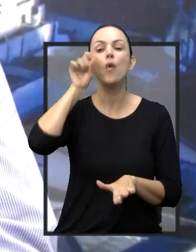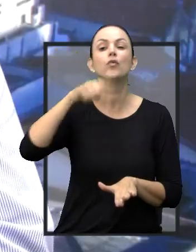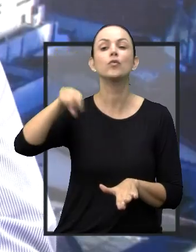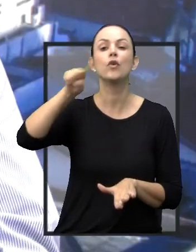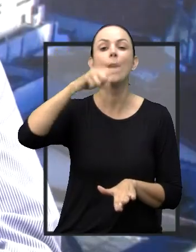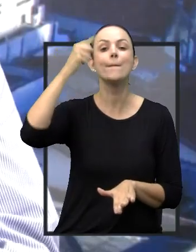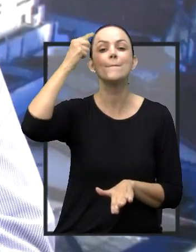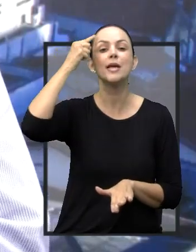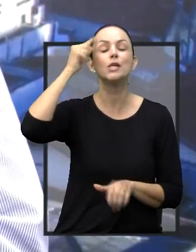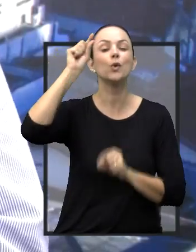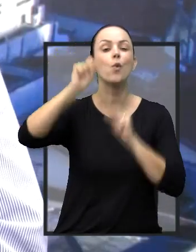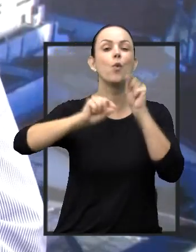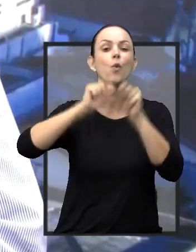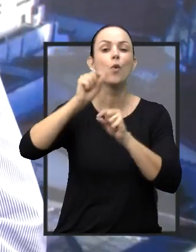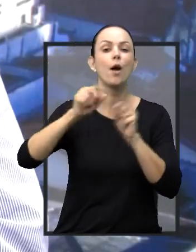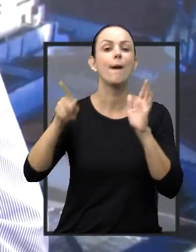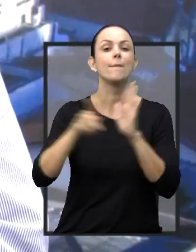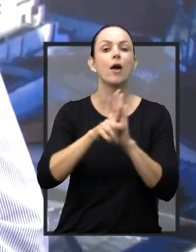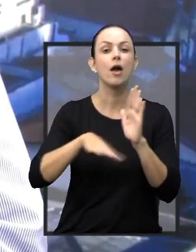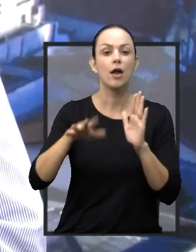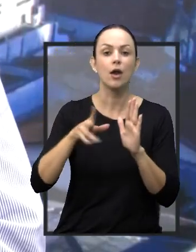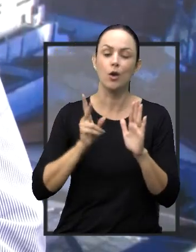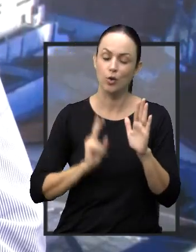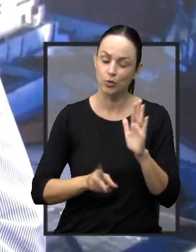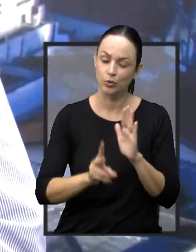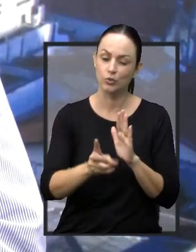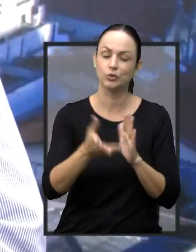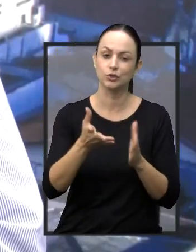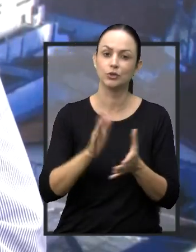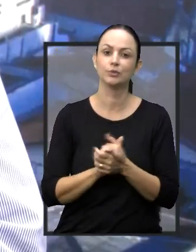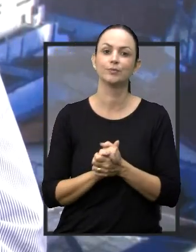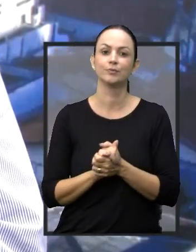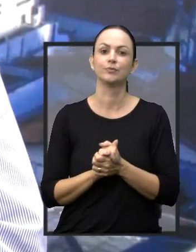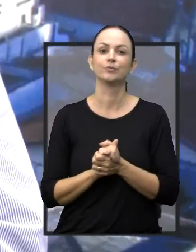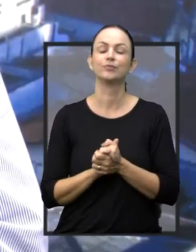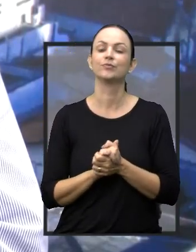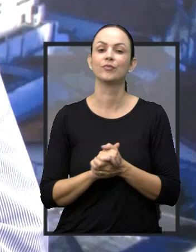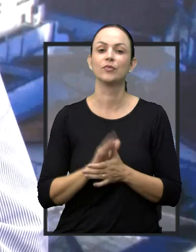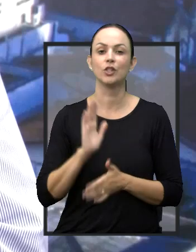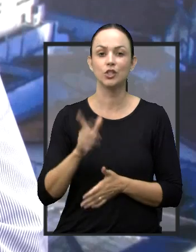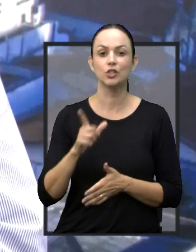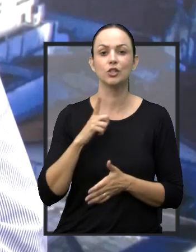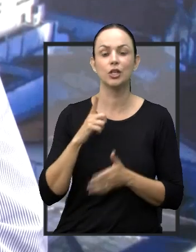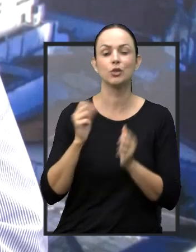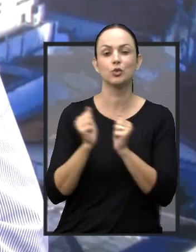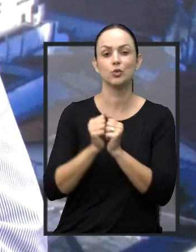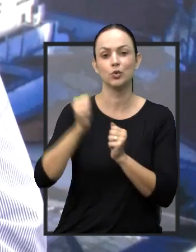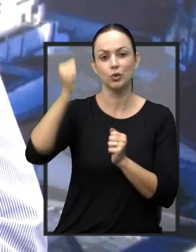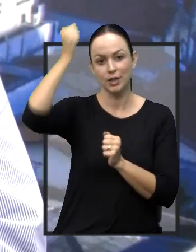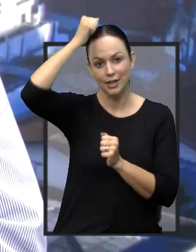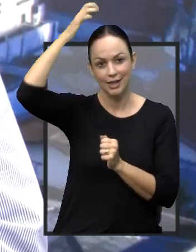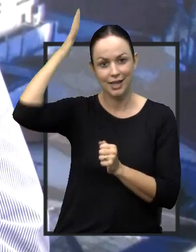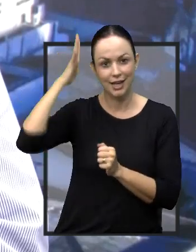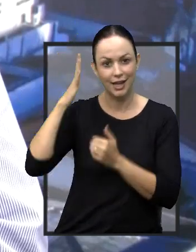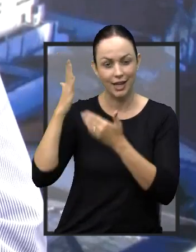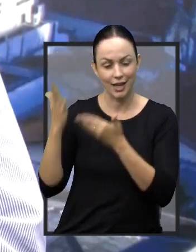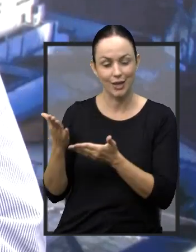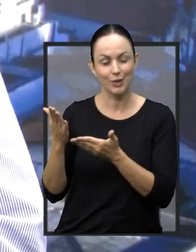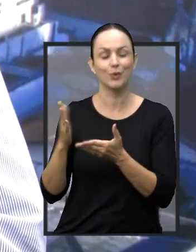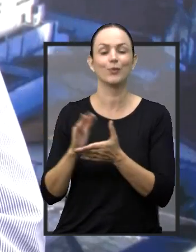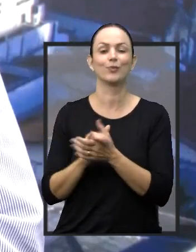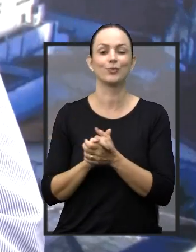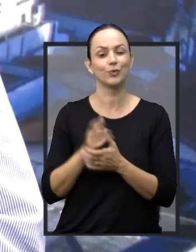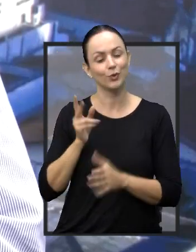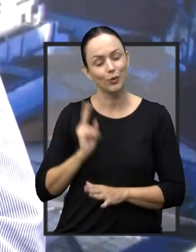da área, é isso. Temos continuado nessa toada aí que já vinha com a Dani Rodrigueiro, né, a professora doutora Dani Rodrigueiro, e a gente